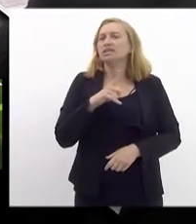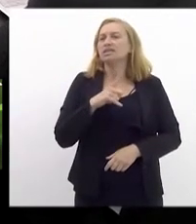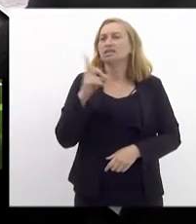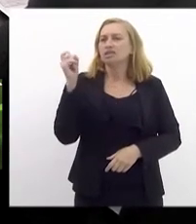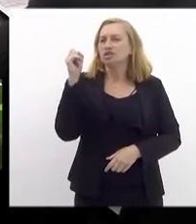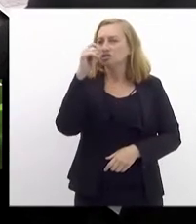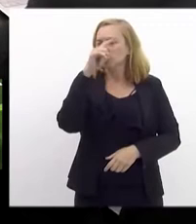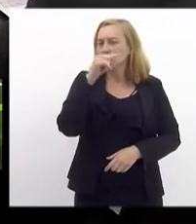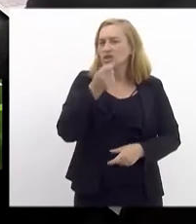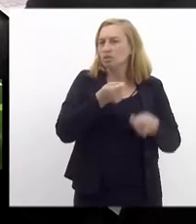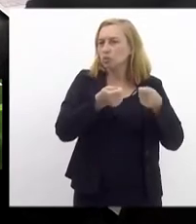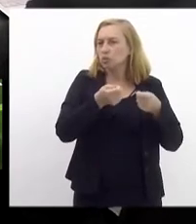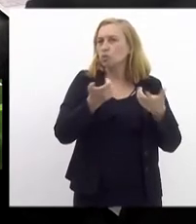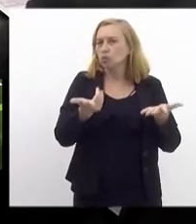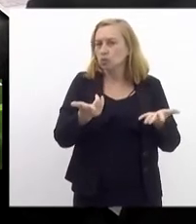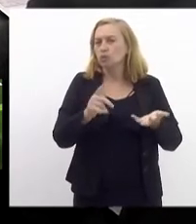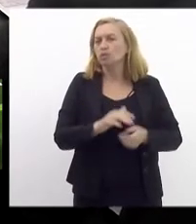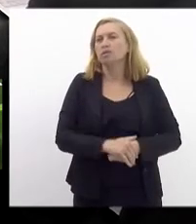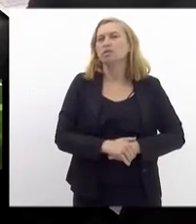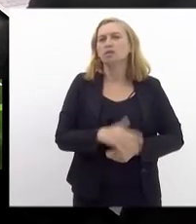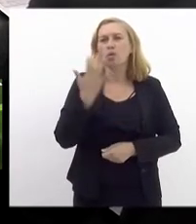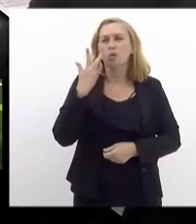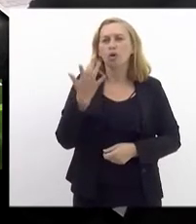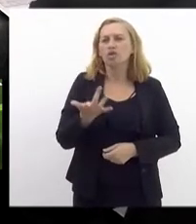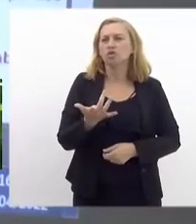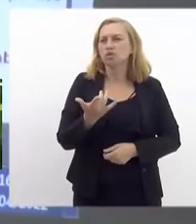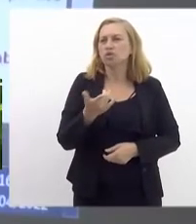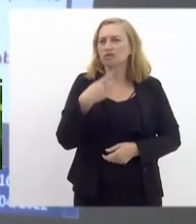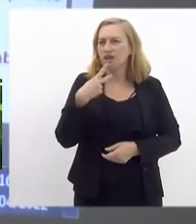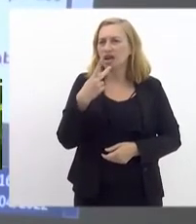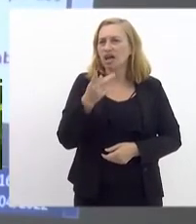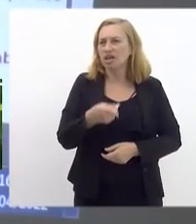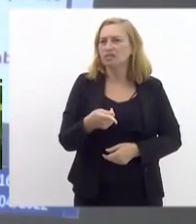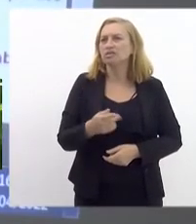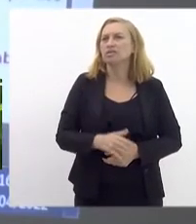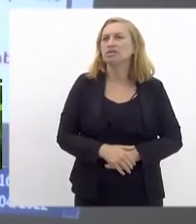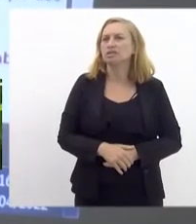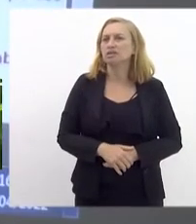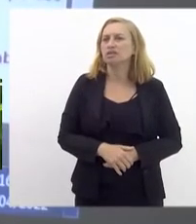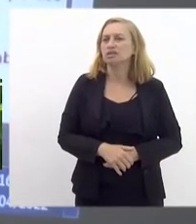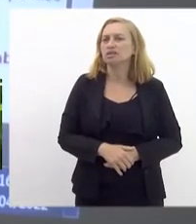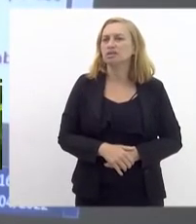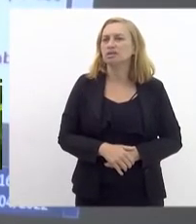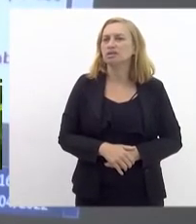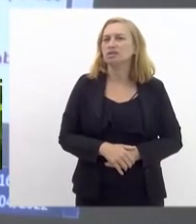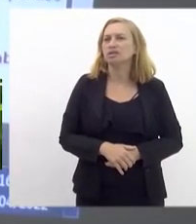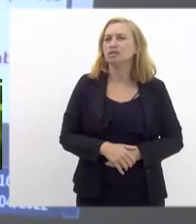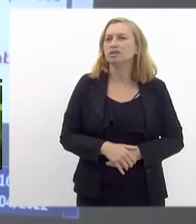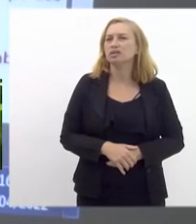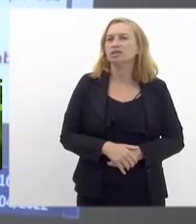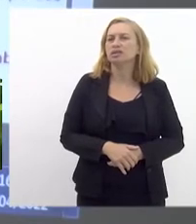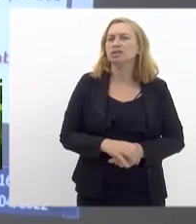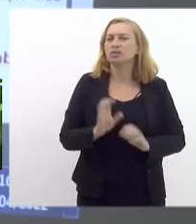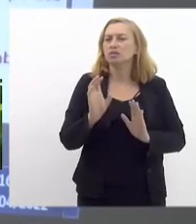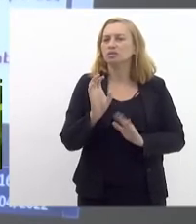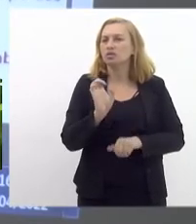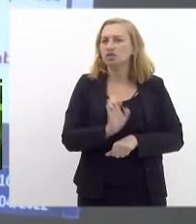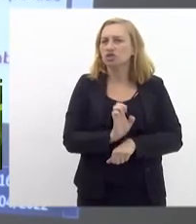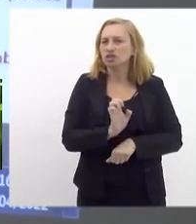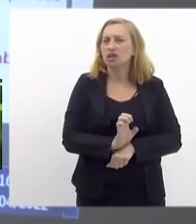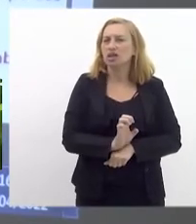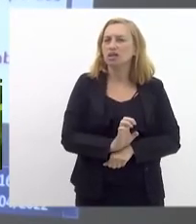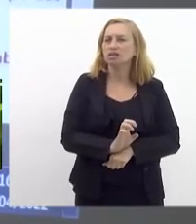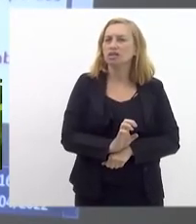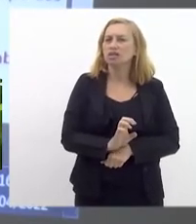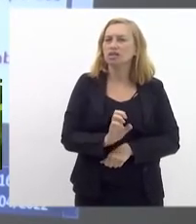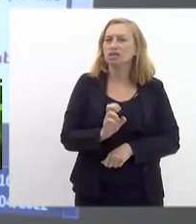nesse domínio, né? Eu acho que isso deve ser, pelo menos, mencionado, além de ser um Estado que tem uma presença também da